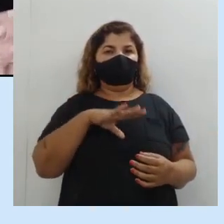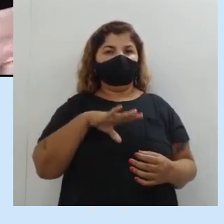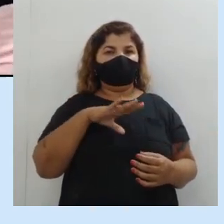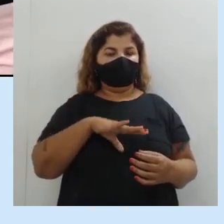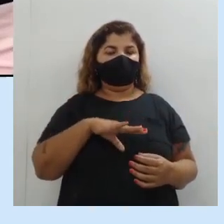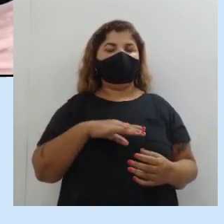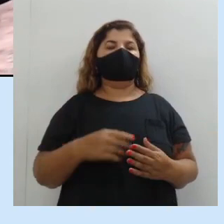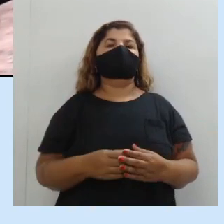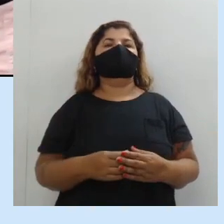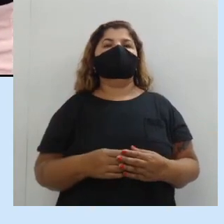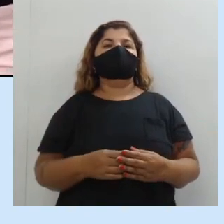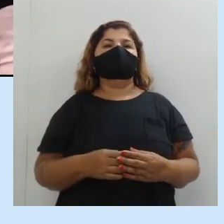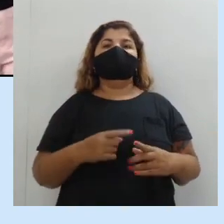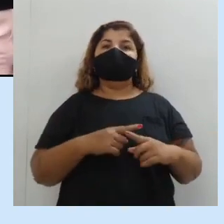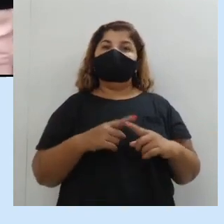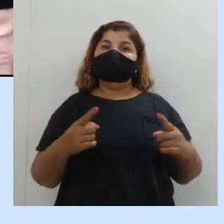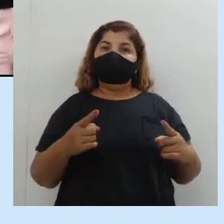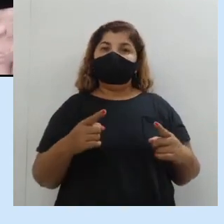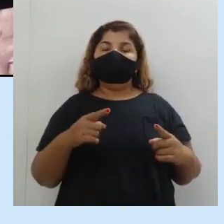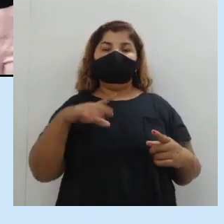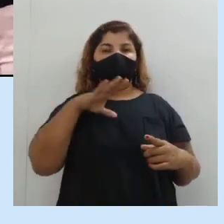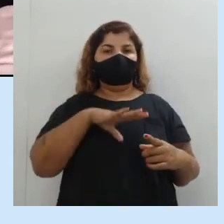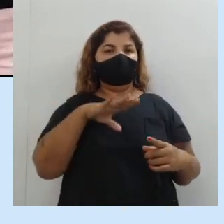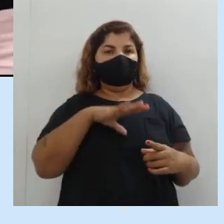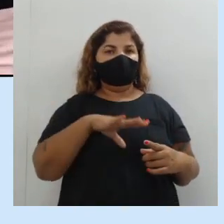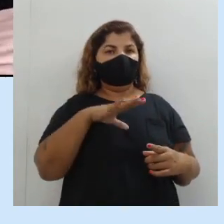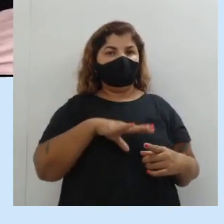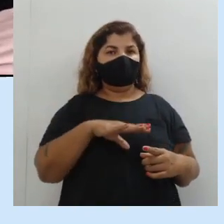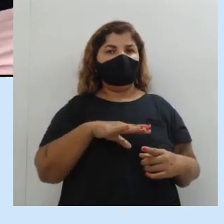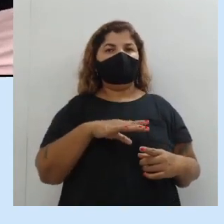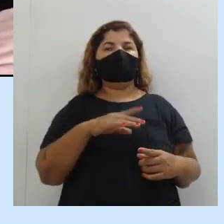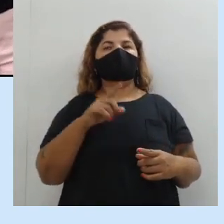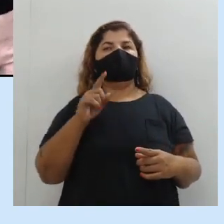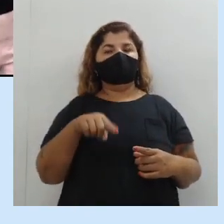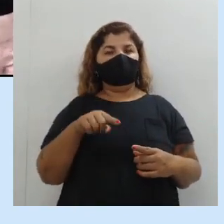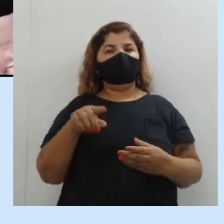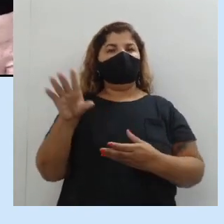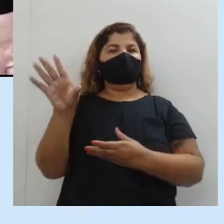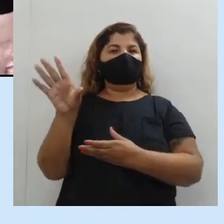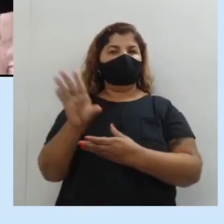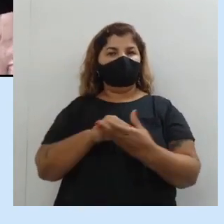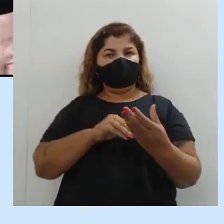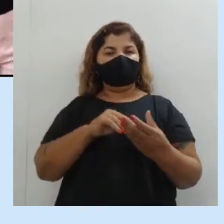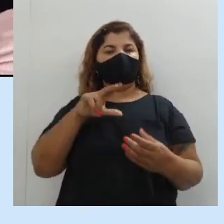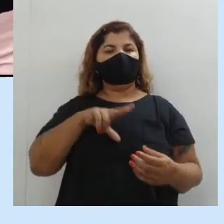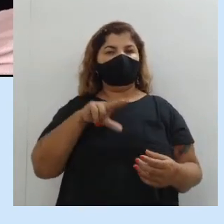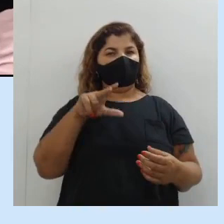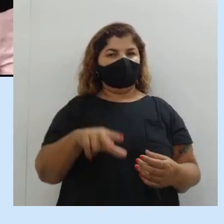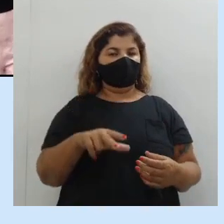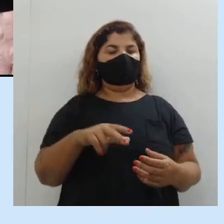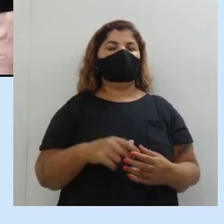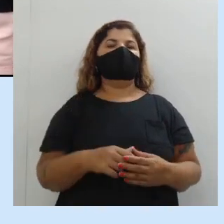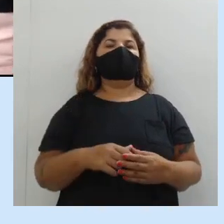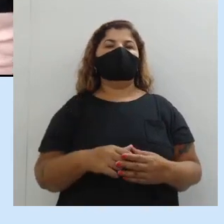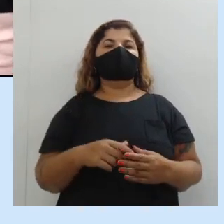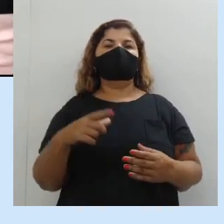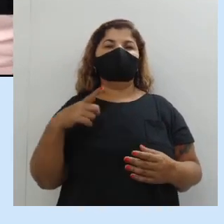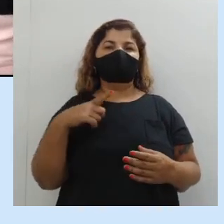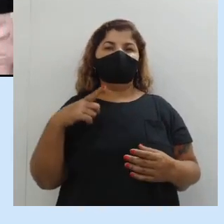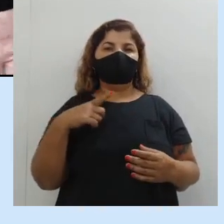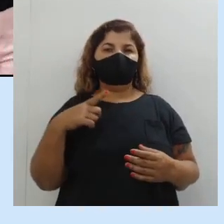língua portuguesa. Mas a língua portuguesa, ela foi trazida pelos portugueses, que são